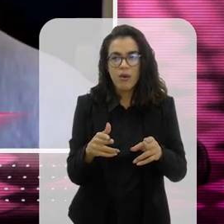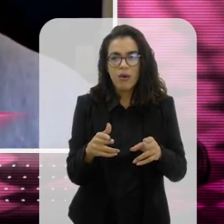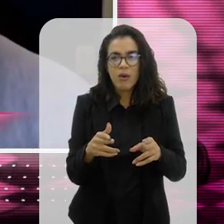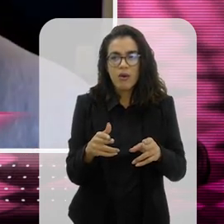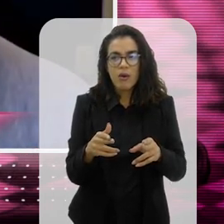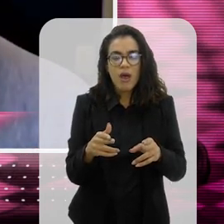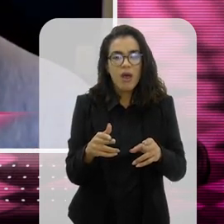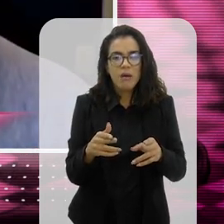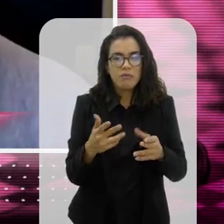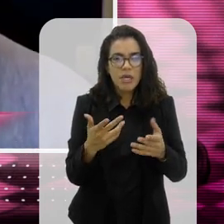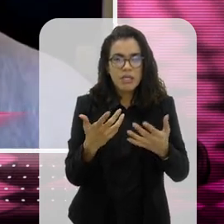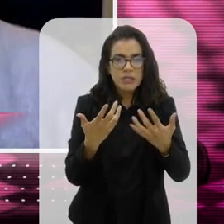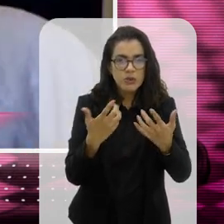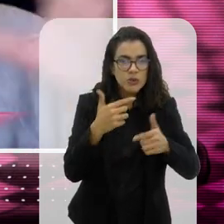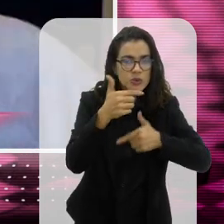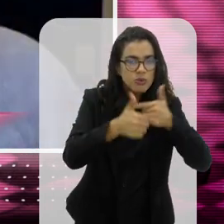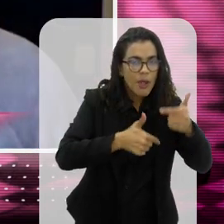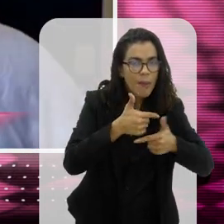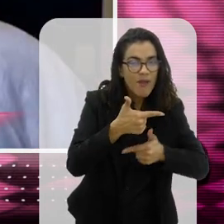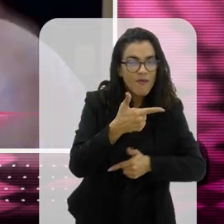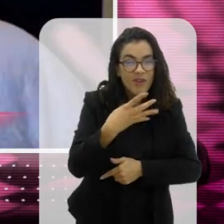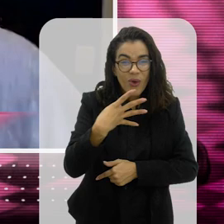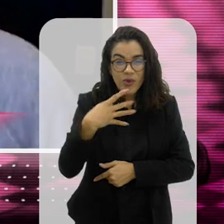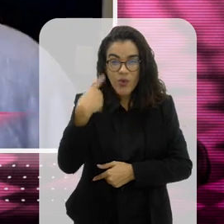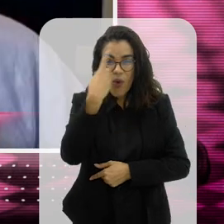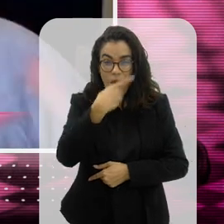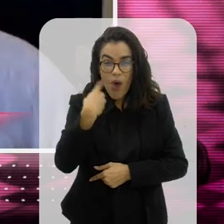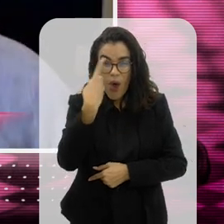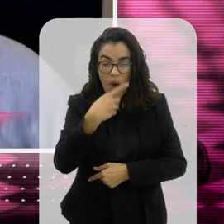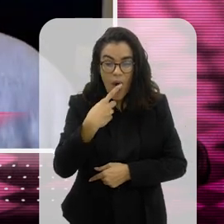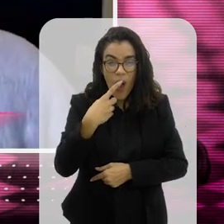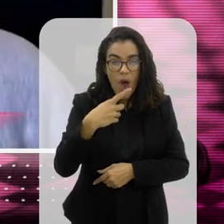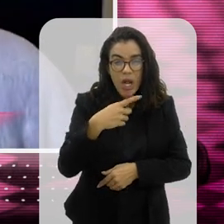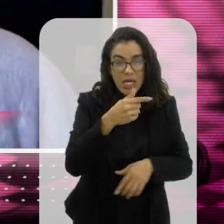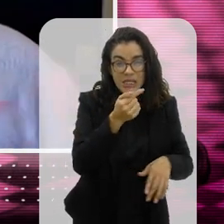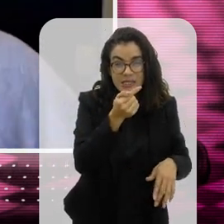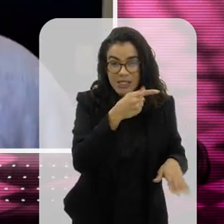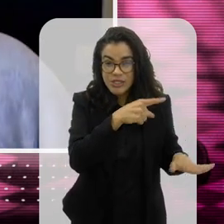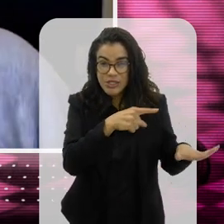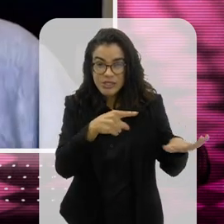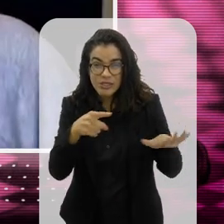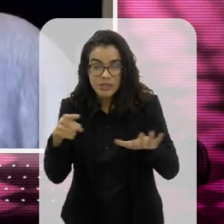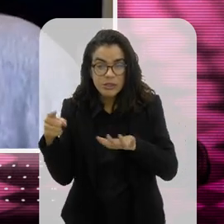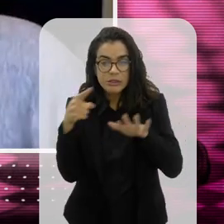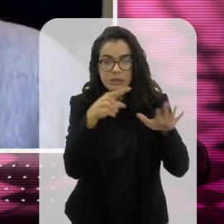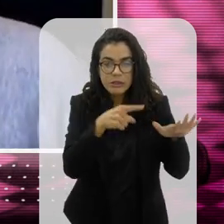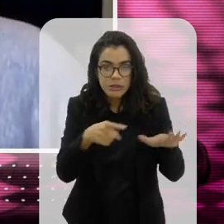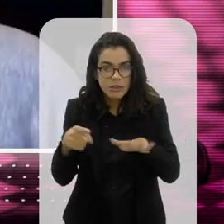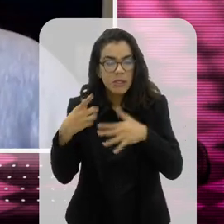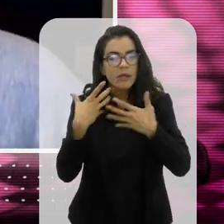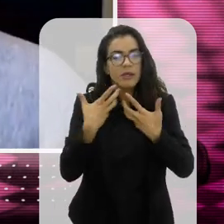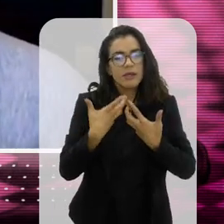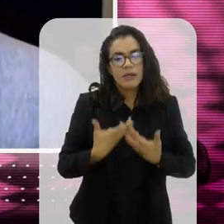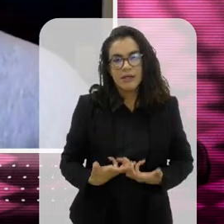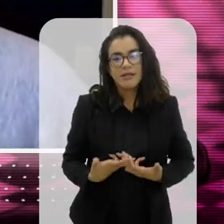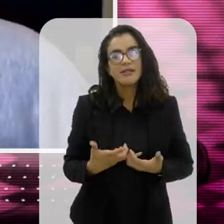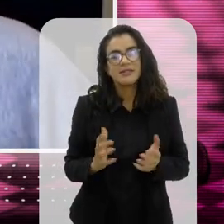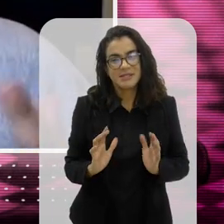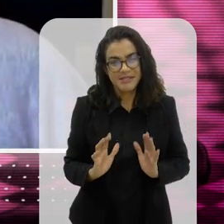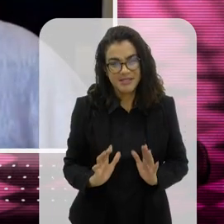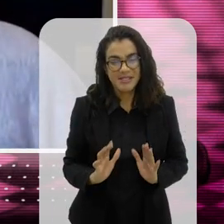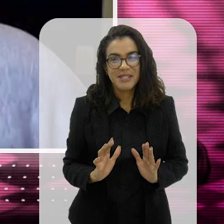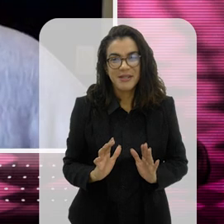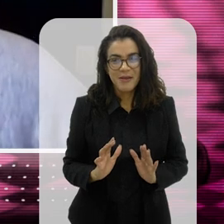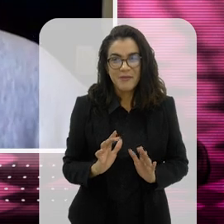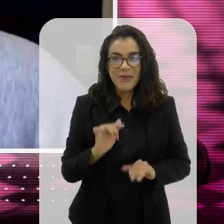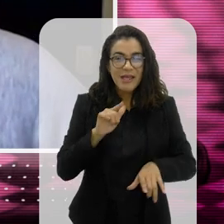falou, mas essa função 24 horas por dia, 7 dias por semana, isso cansa, né? E isso